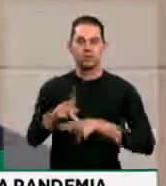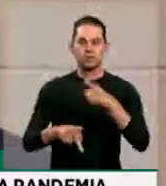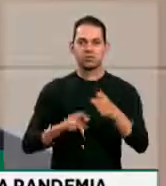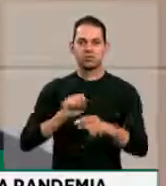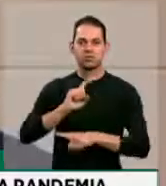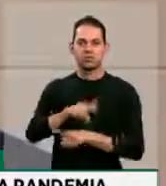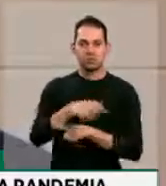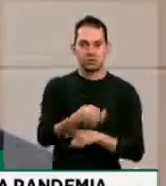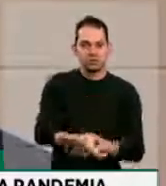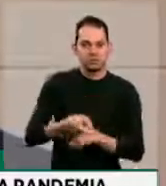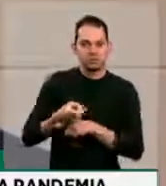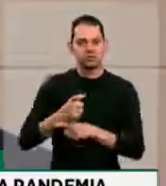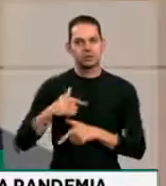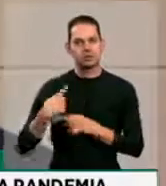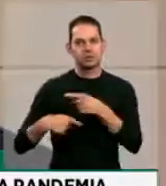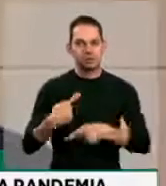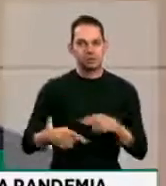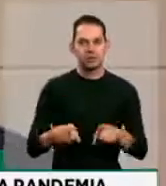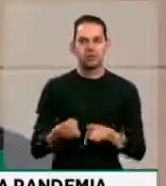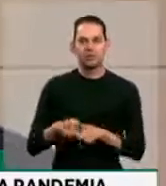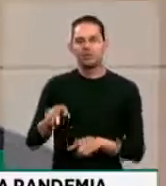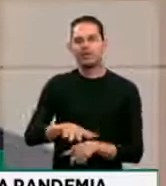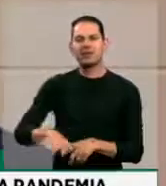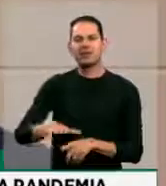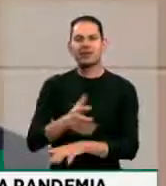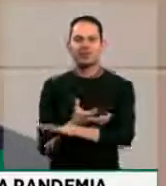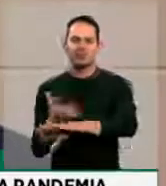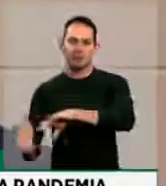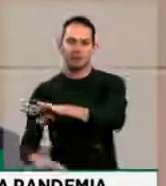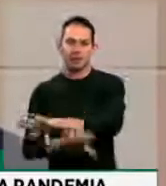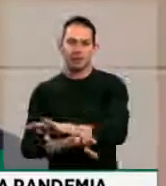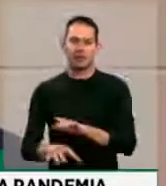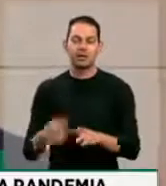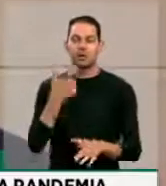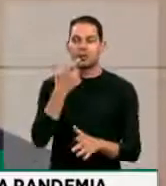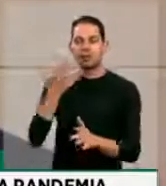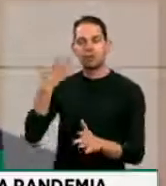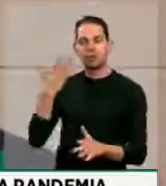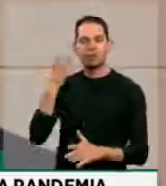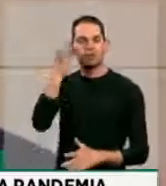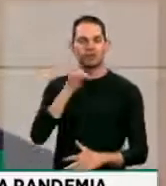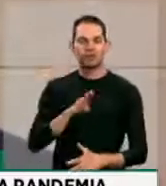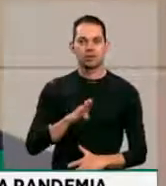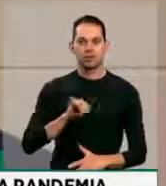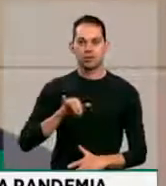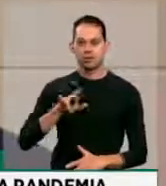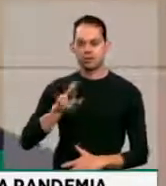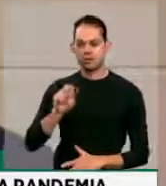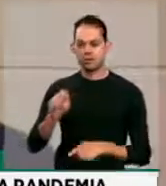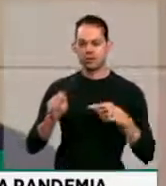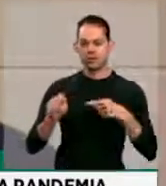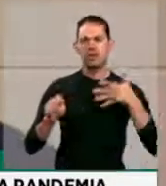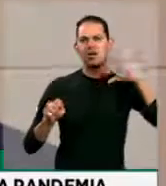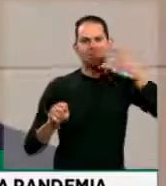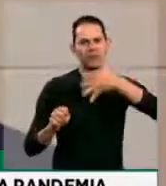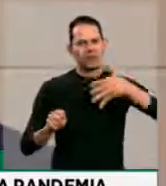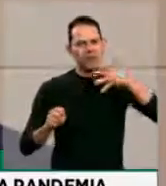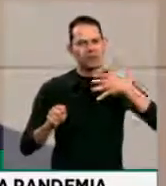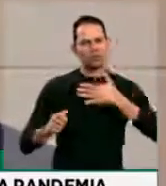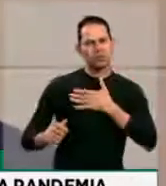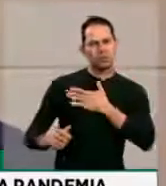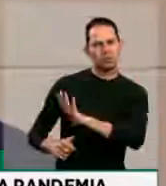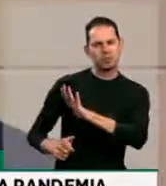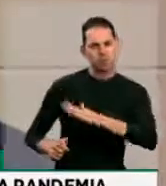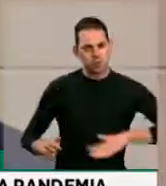e da Frente Parlamentar Ambientalista. Há pouco, o nosso deputado Bira do Pindaré falava do repúdio de